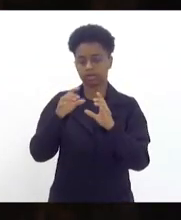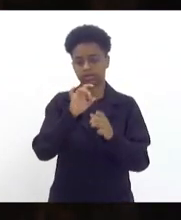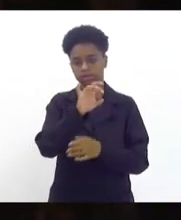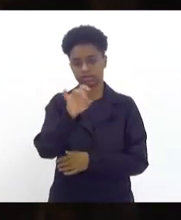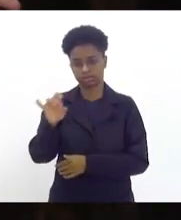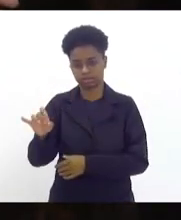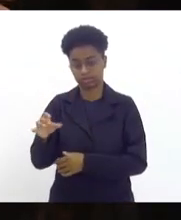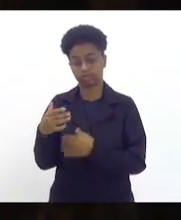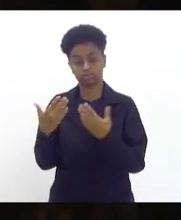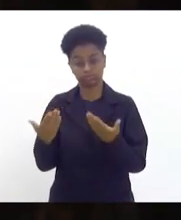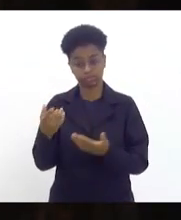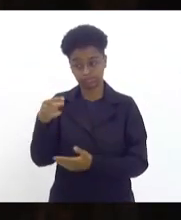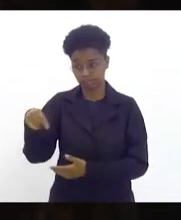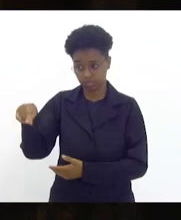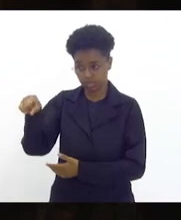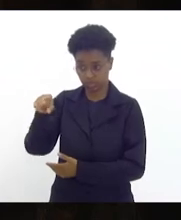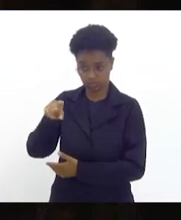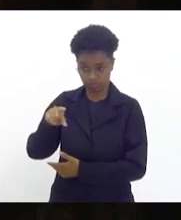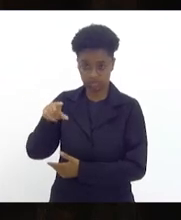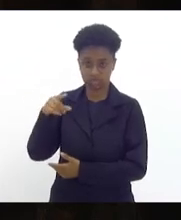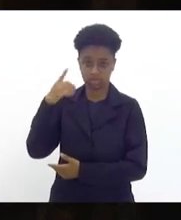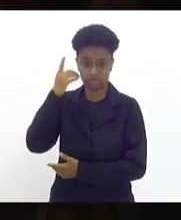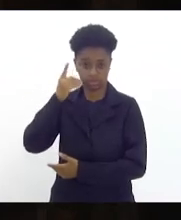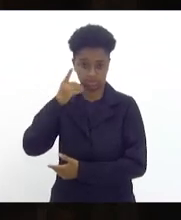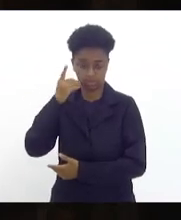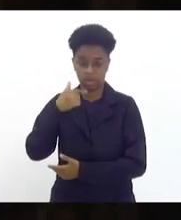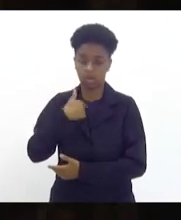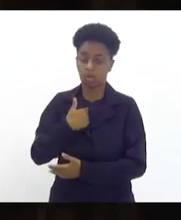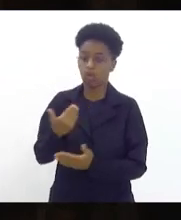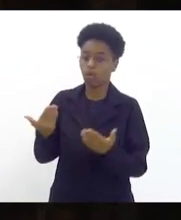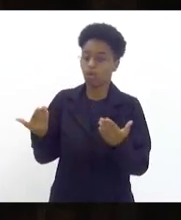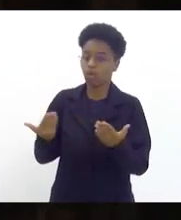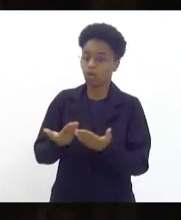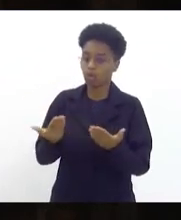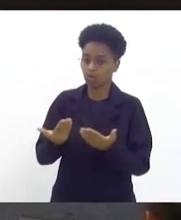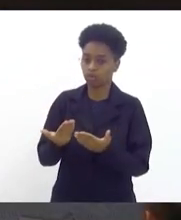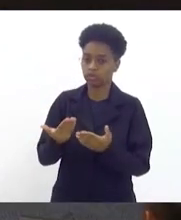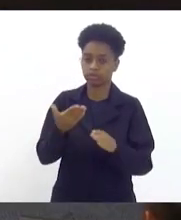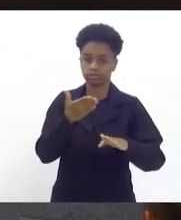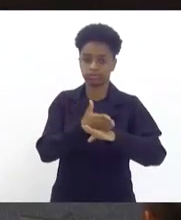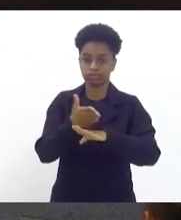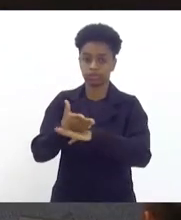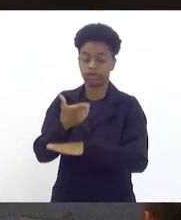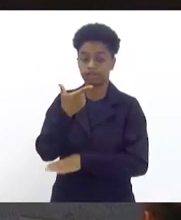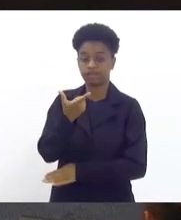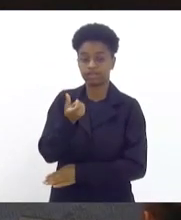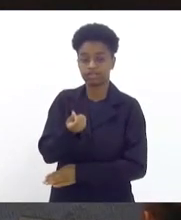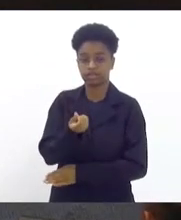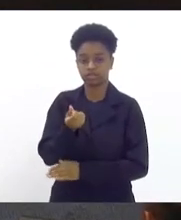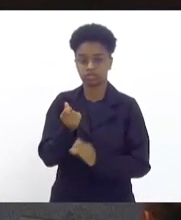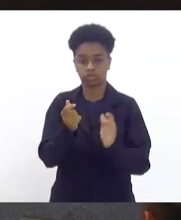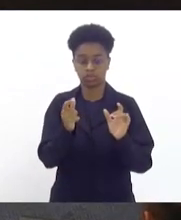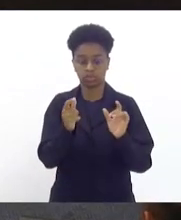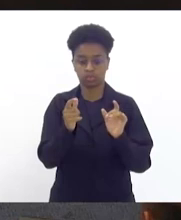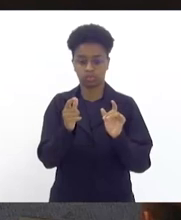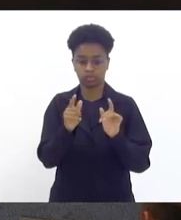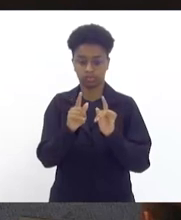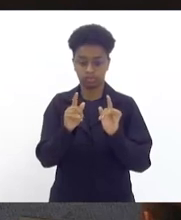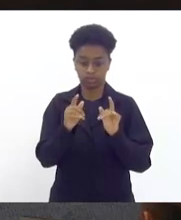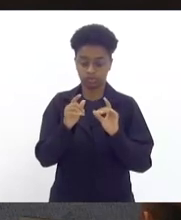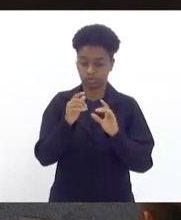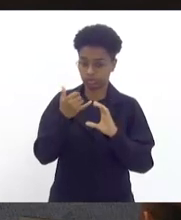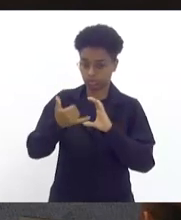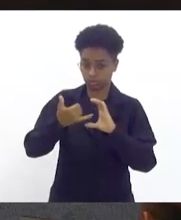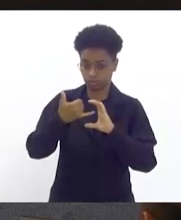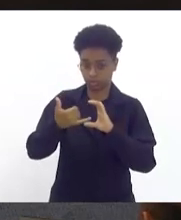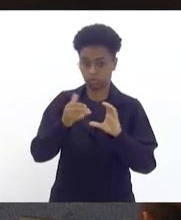senhores legisladores hoje eu faço parte de 26 grupos de WhatsApp com moradores isso tira minha